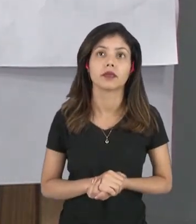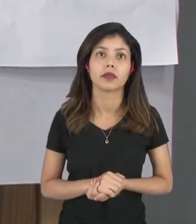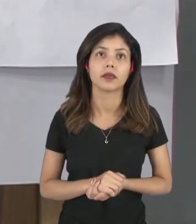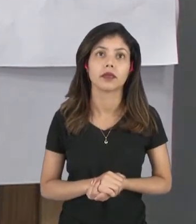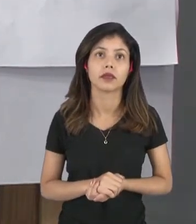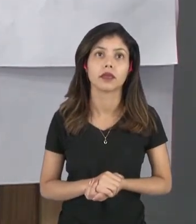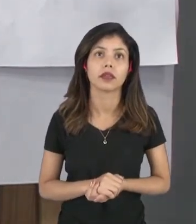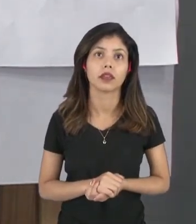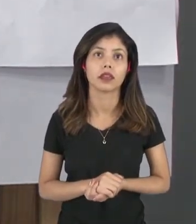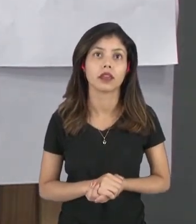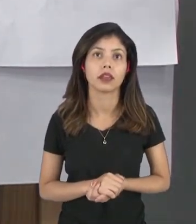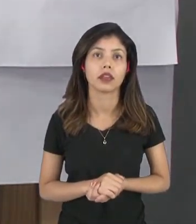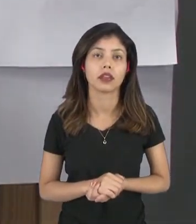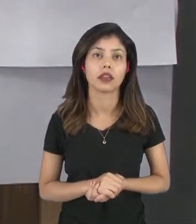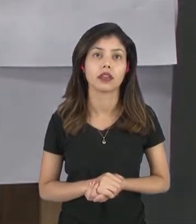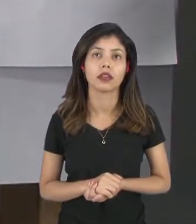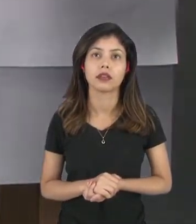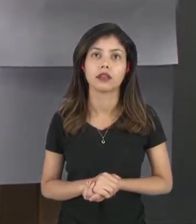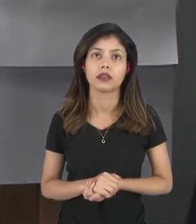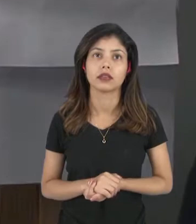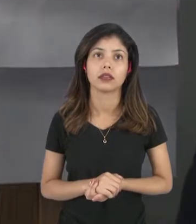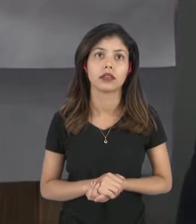Lembraram aí como foi trabalhado?